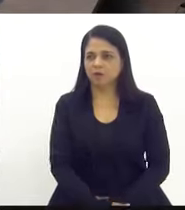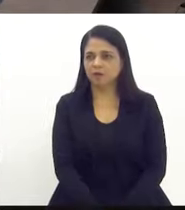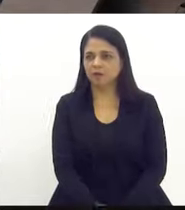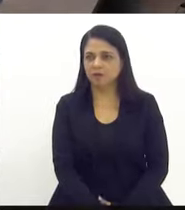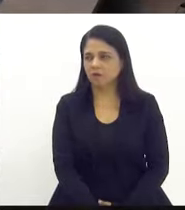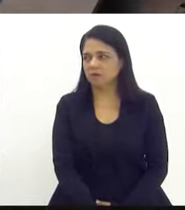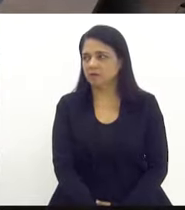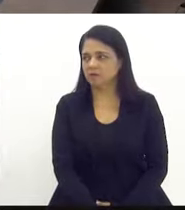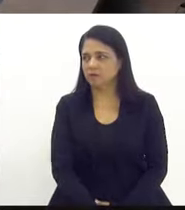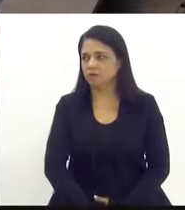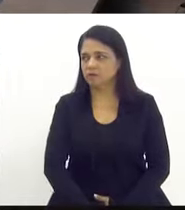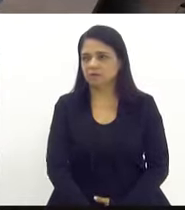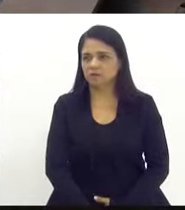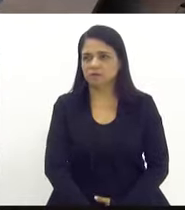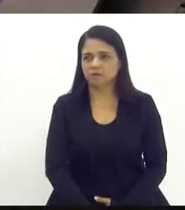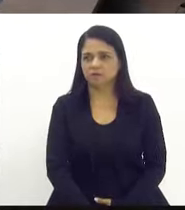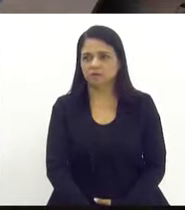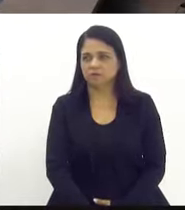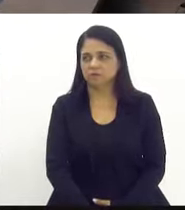Vamos em frente.